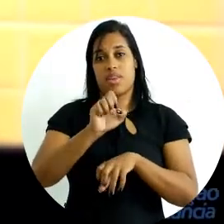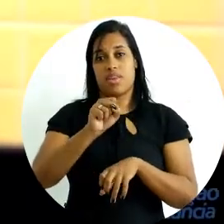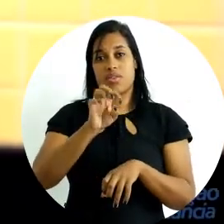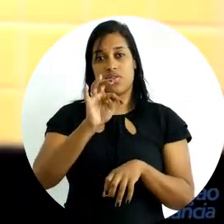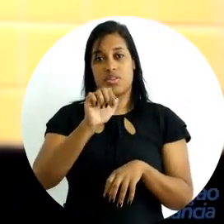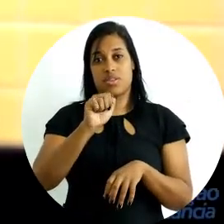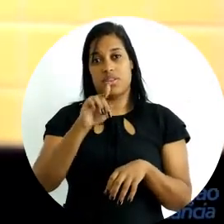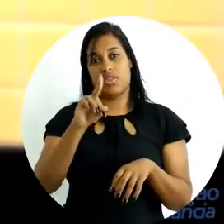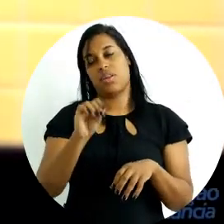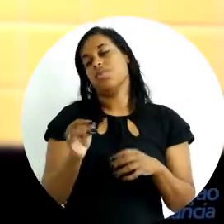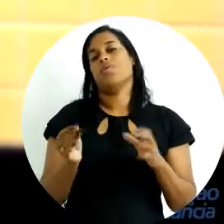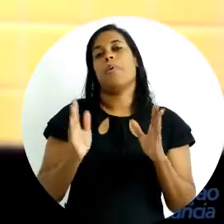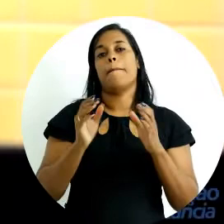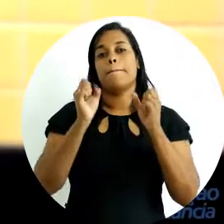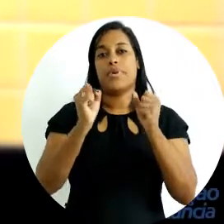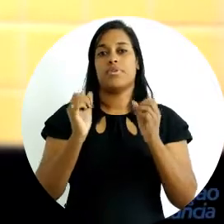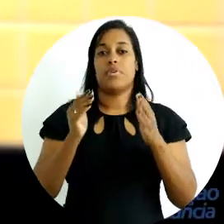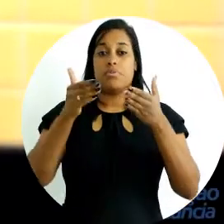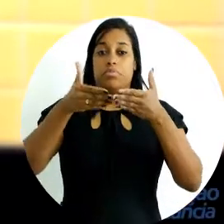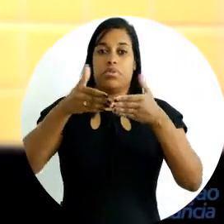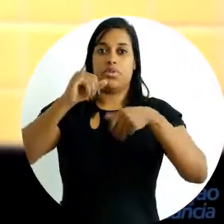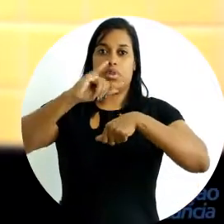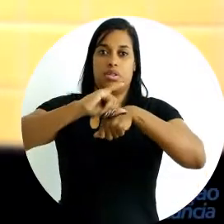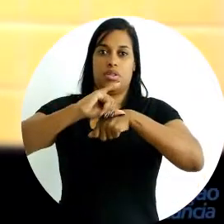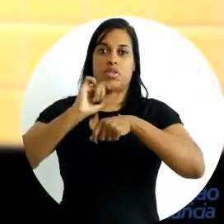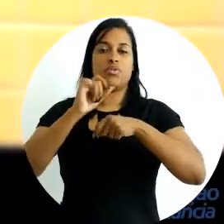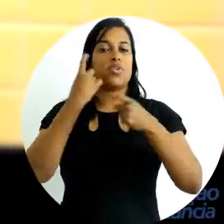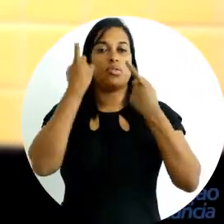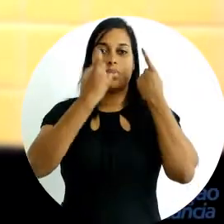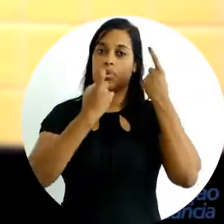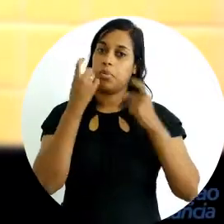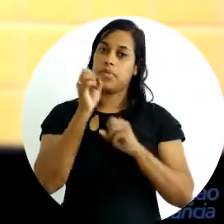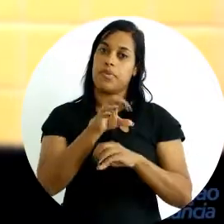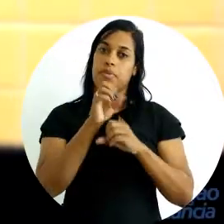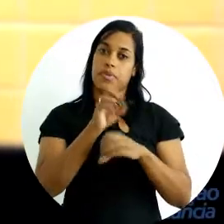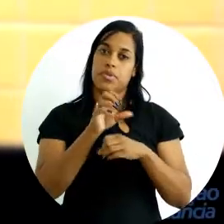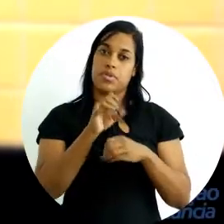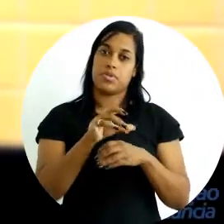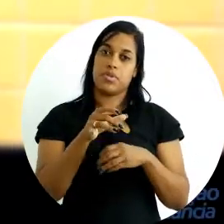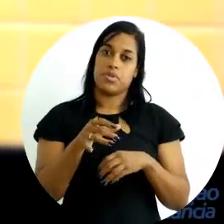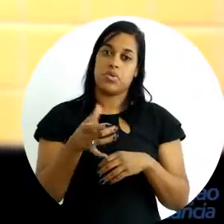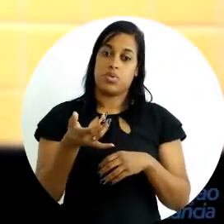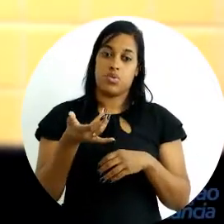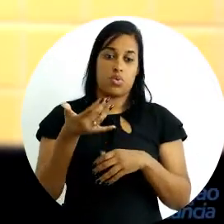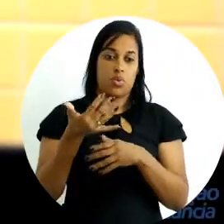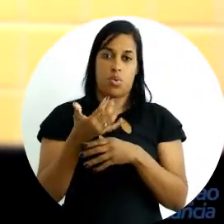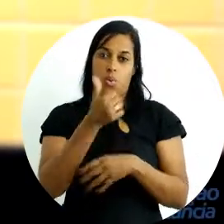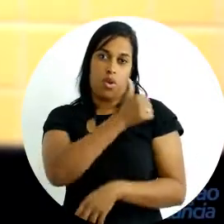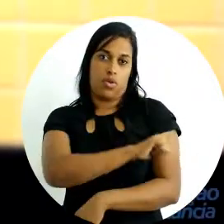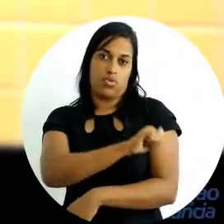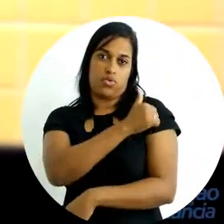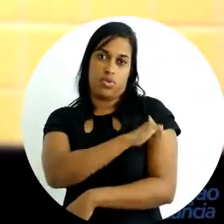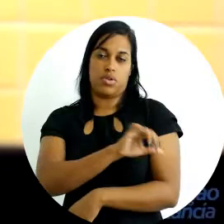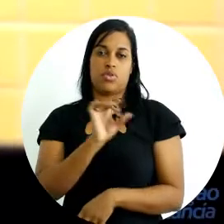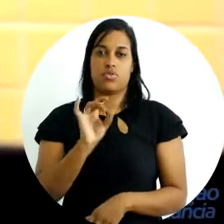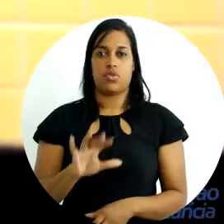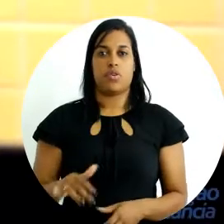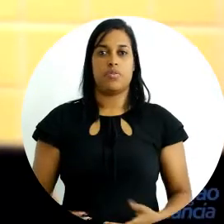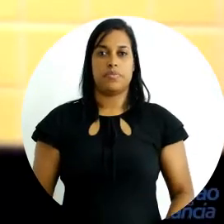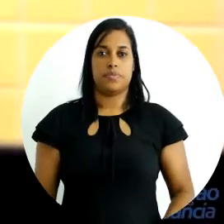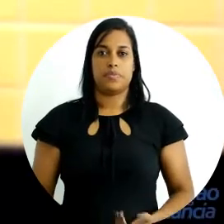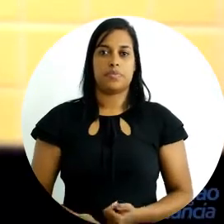estados. O poder central, ele só se preocupava com o ensino da capital, ou seja, do Rio de